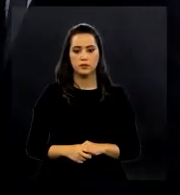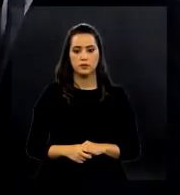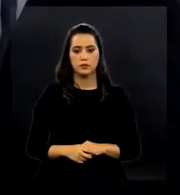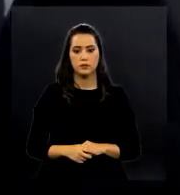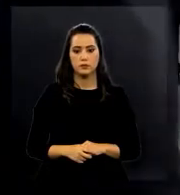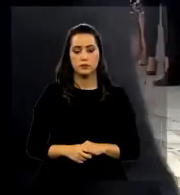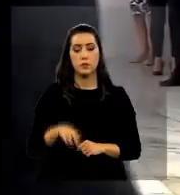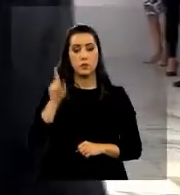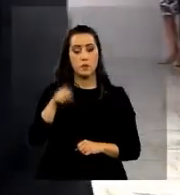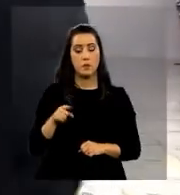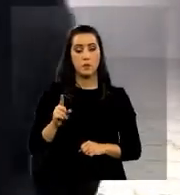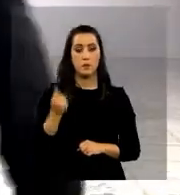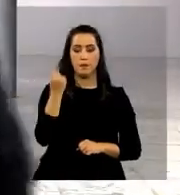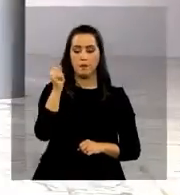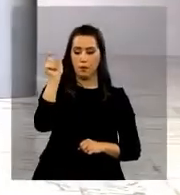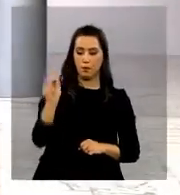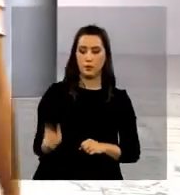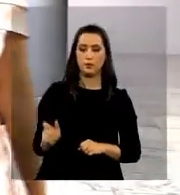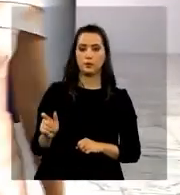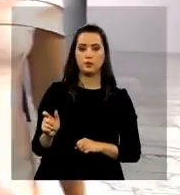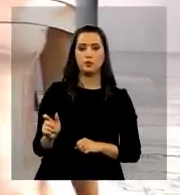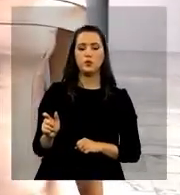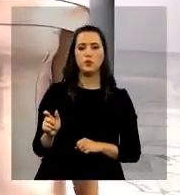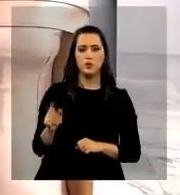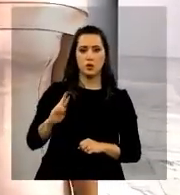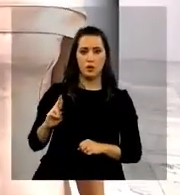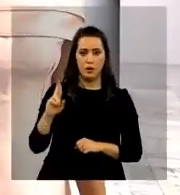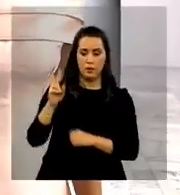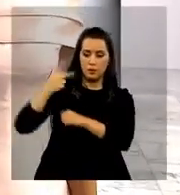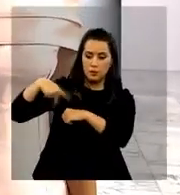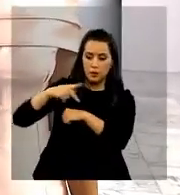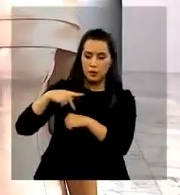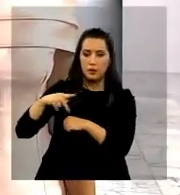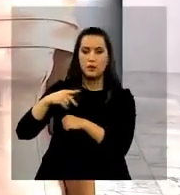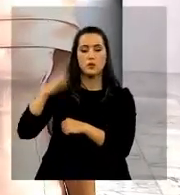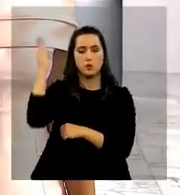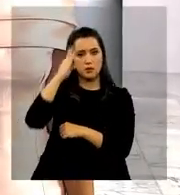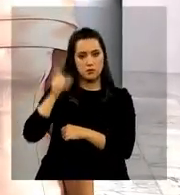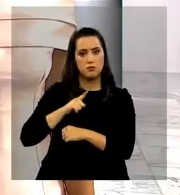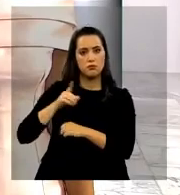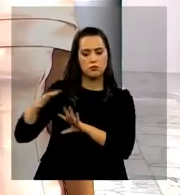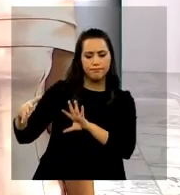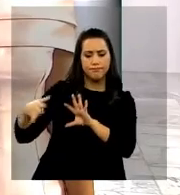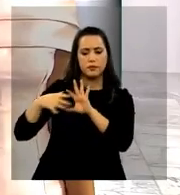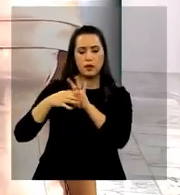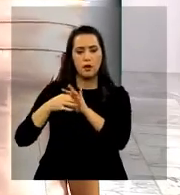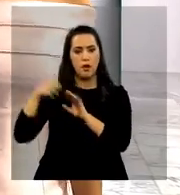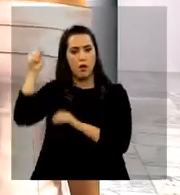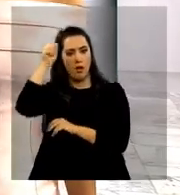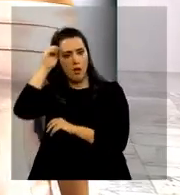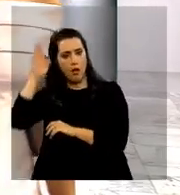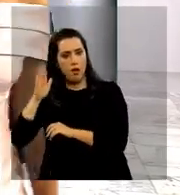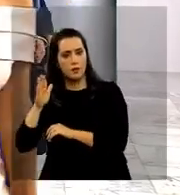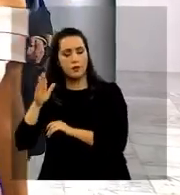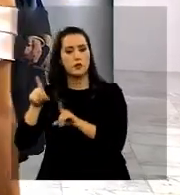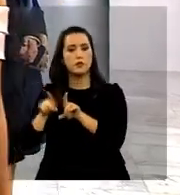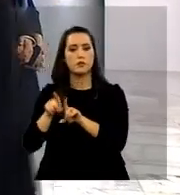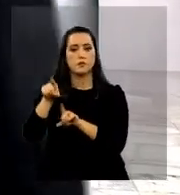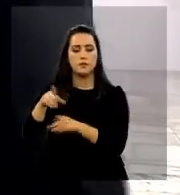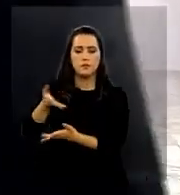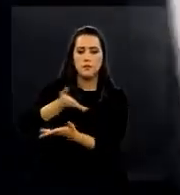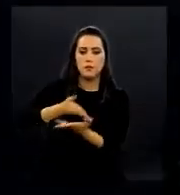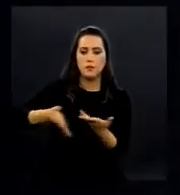É um dos países que o Brasil também tem relação com a África.